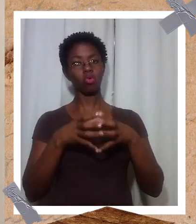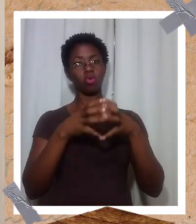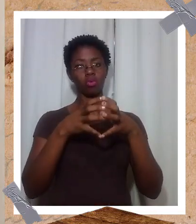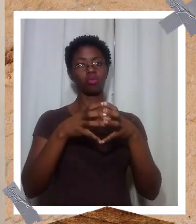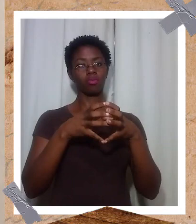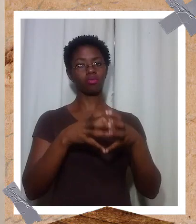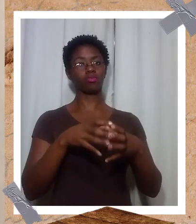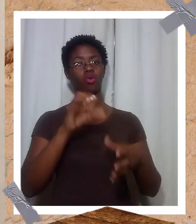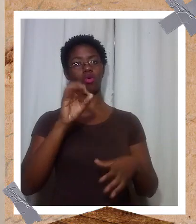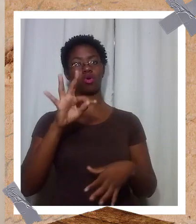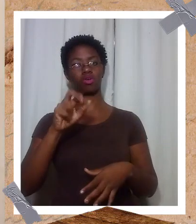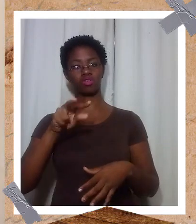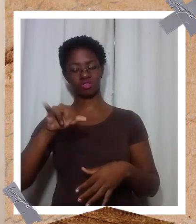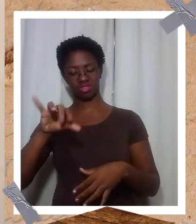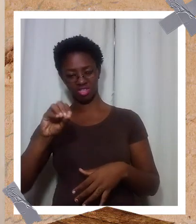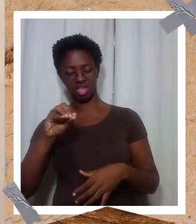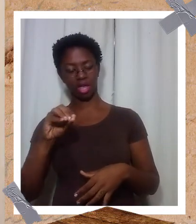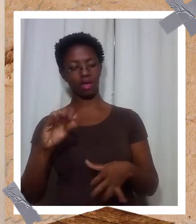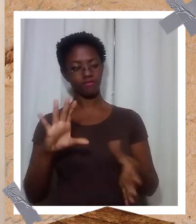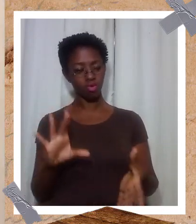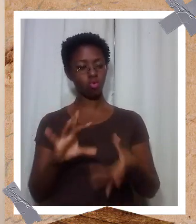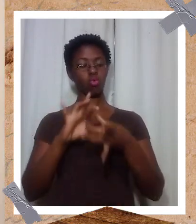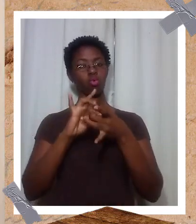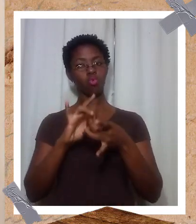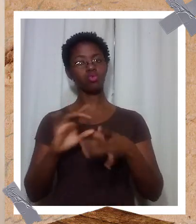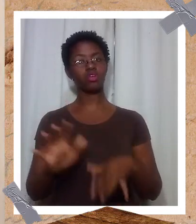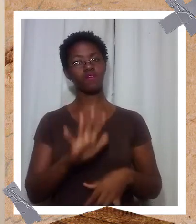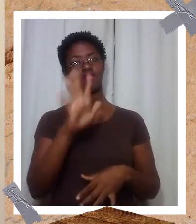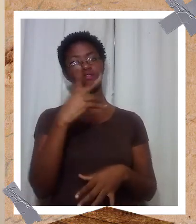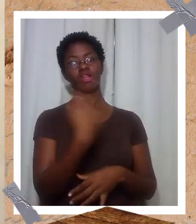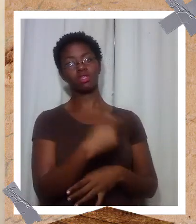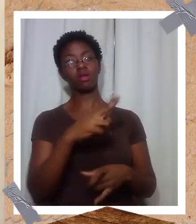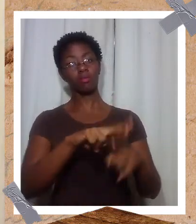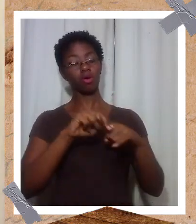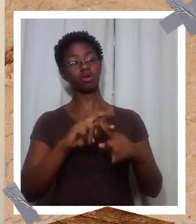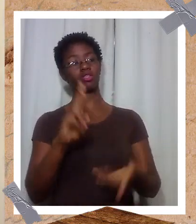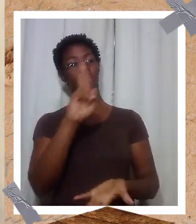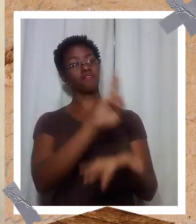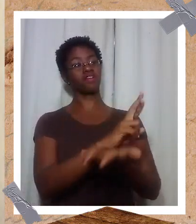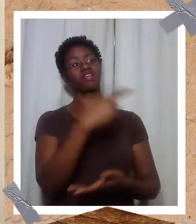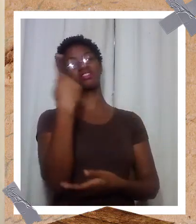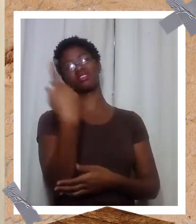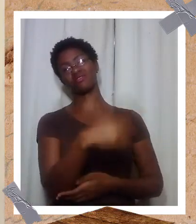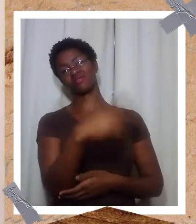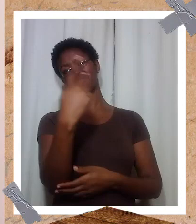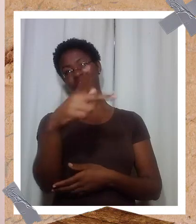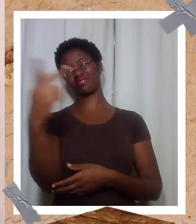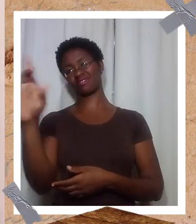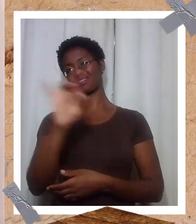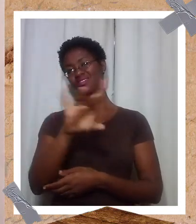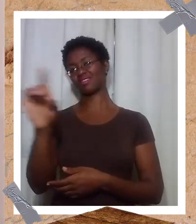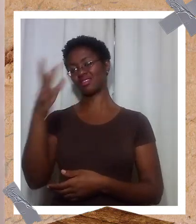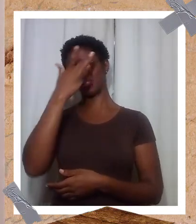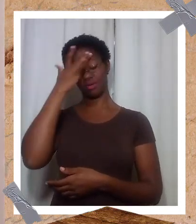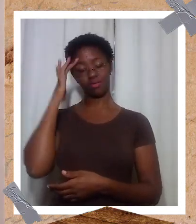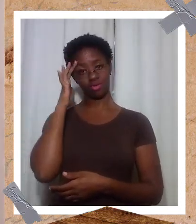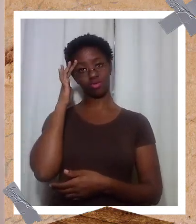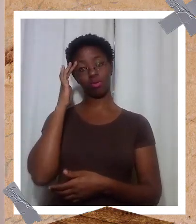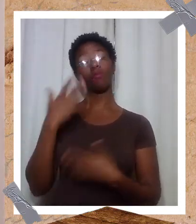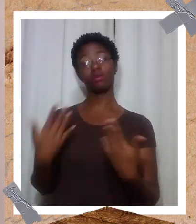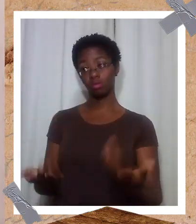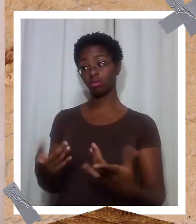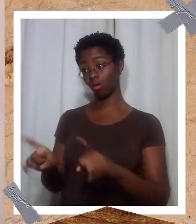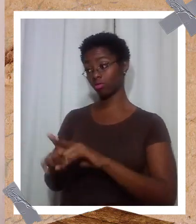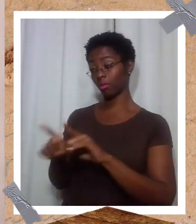o Otávio dentro da comunidade, é porque ele escreve as suas referências, as suas vidas. E o documentário ele relatava a minha vida, a vida dos